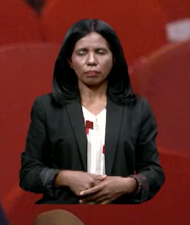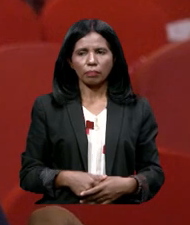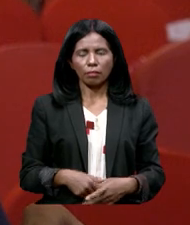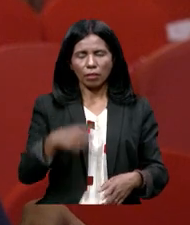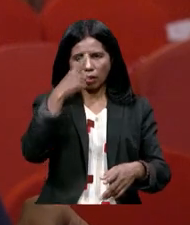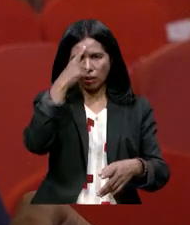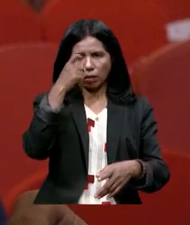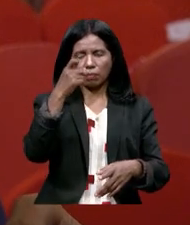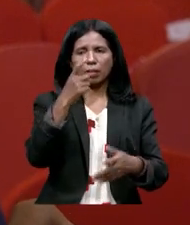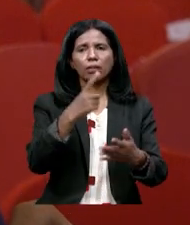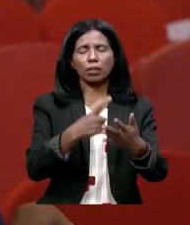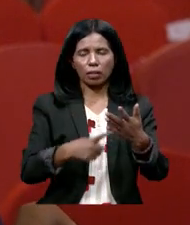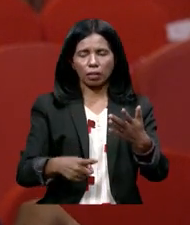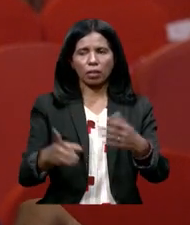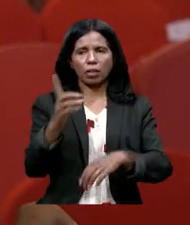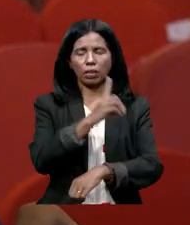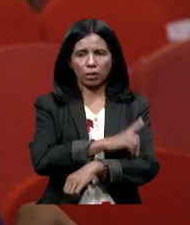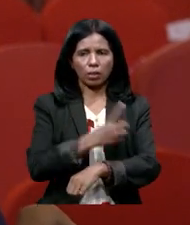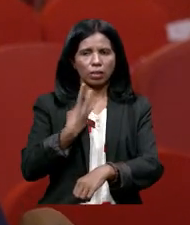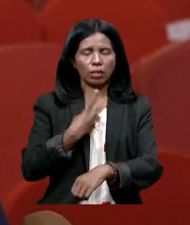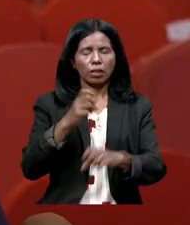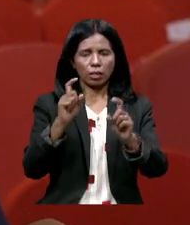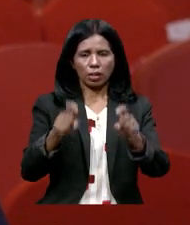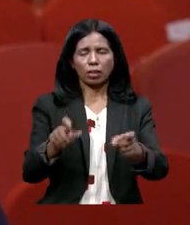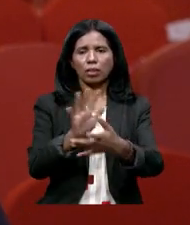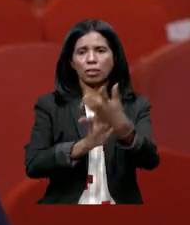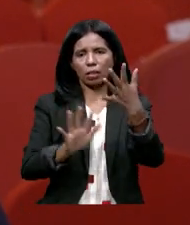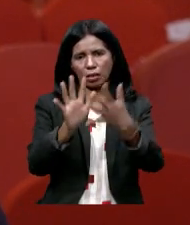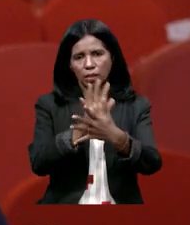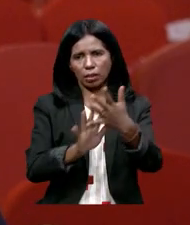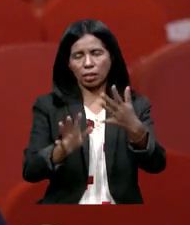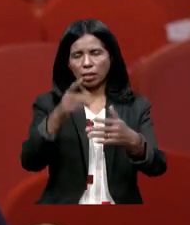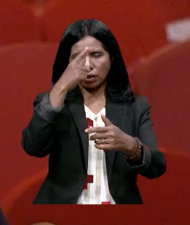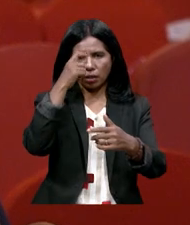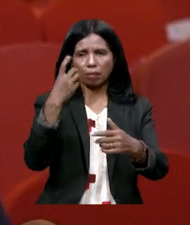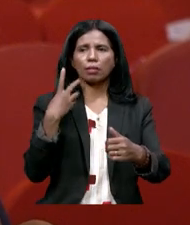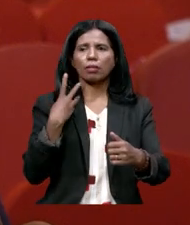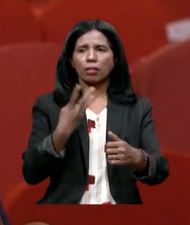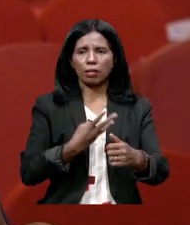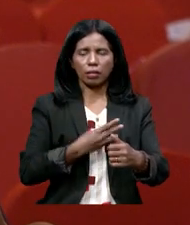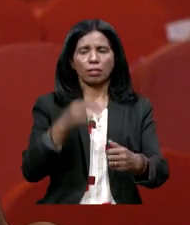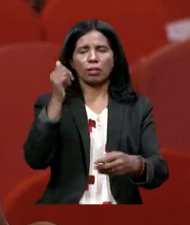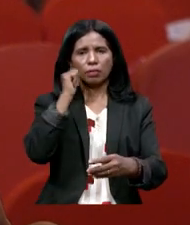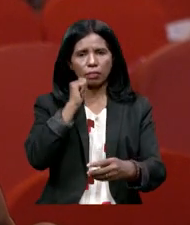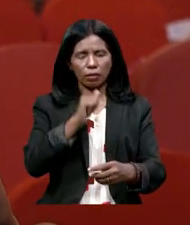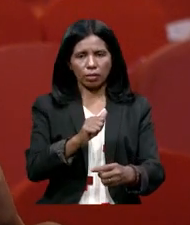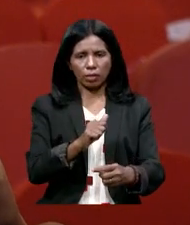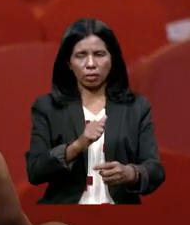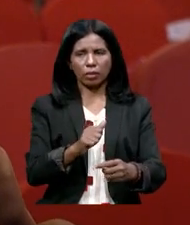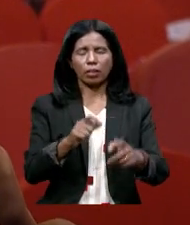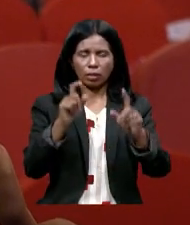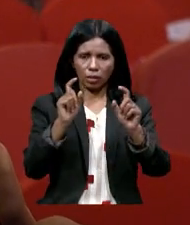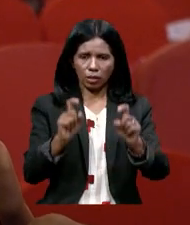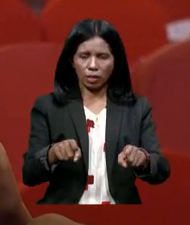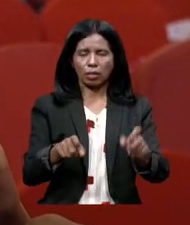tamsama ka lorong dene ita tenki celebra, tamba, ita feto mos tenki